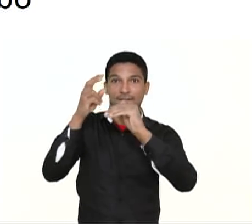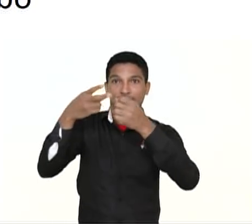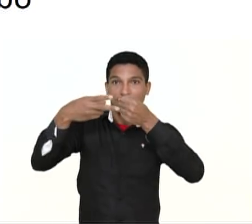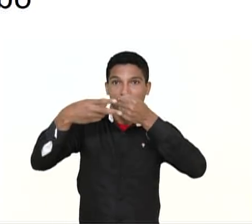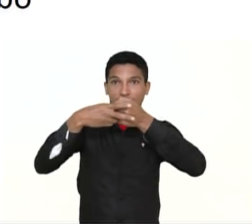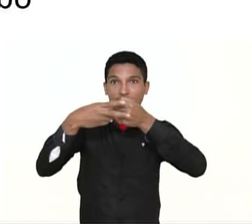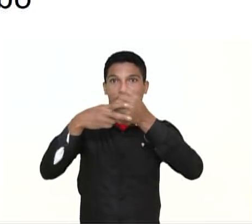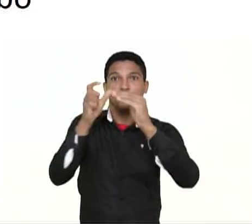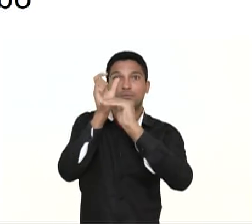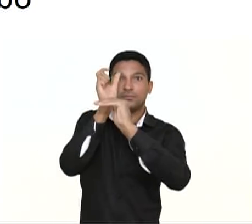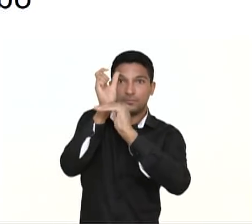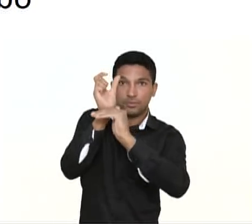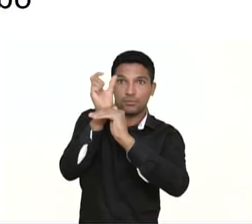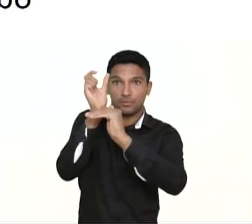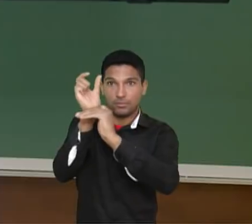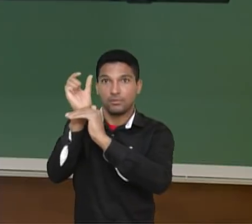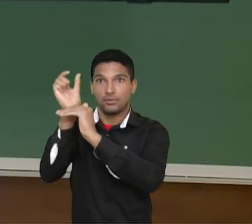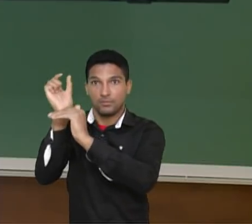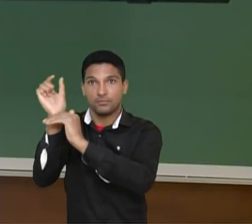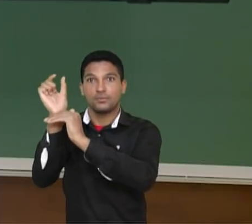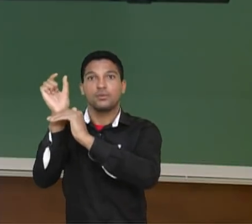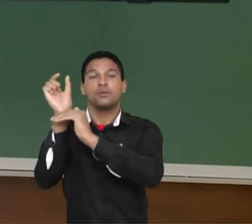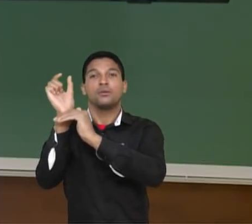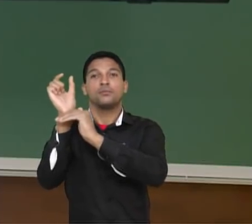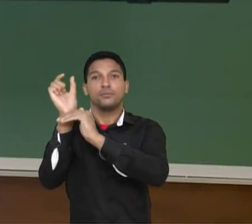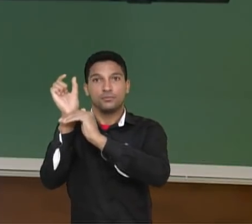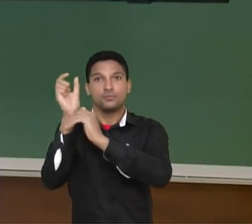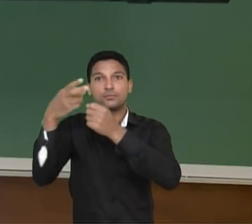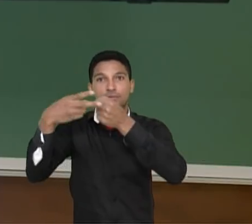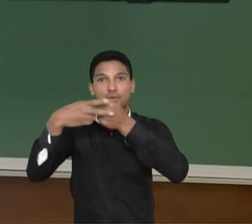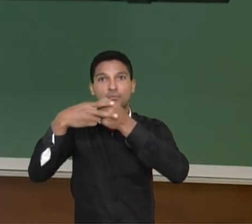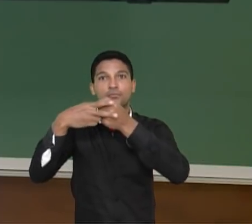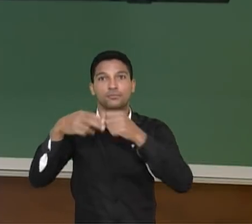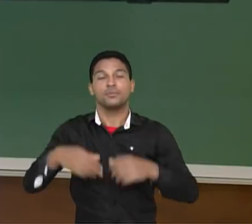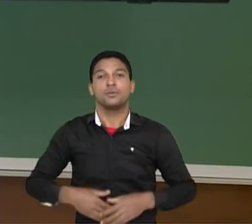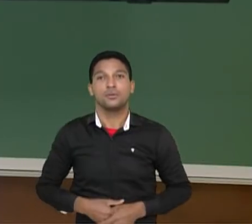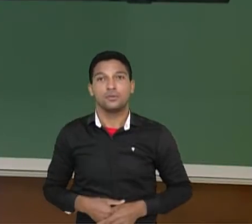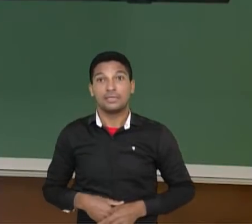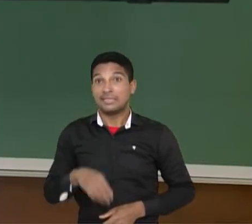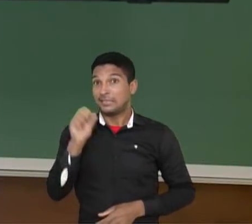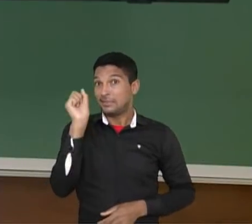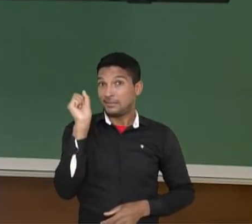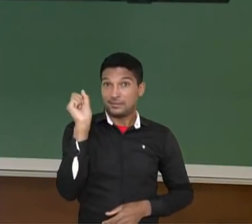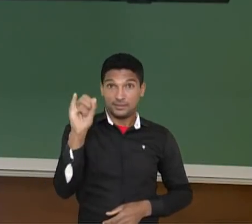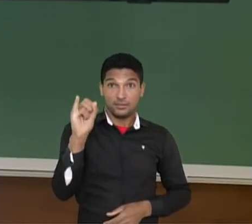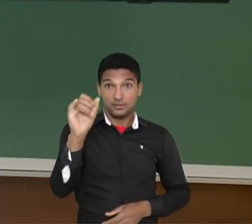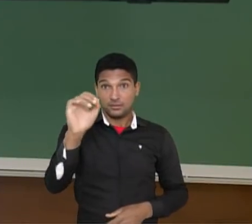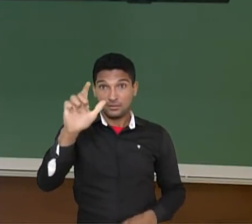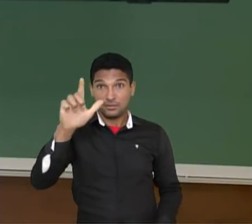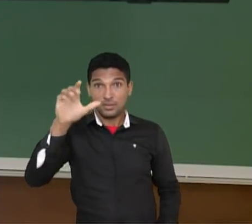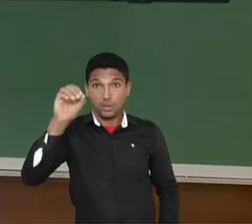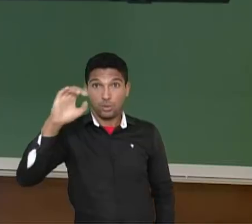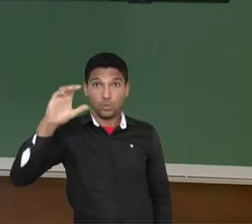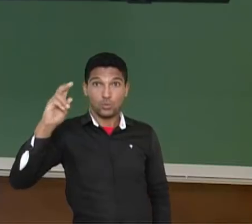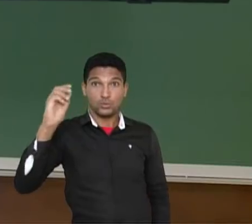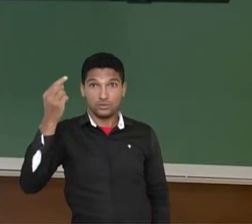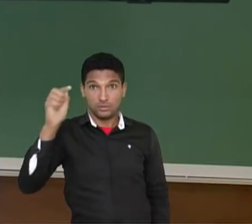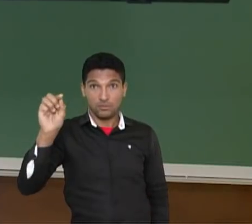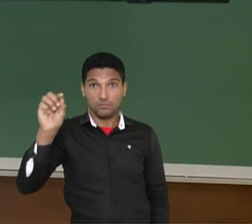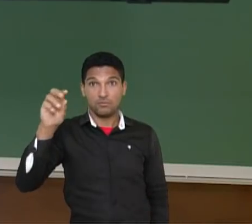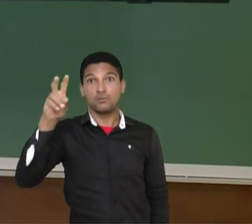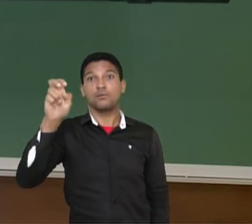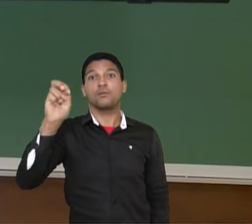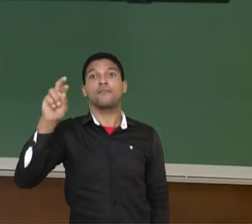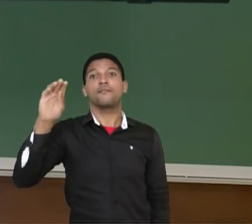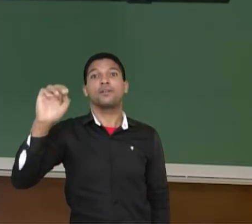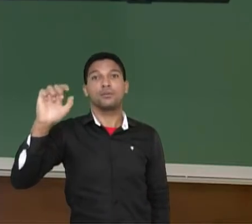quando é uma locução verbal, ele está fazendo a função de um único verbo. Por isso, nós consideramos como uma única oração